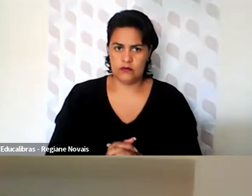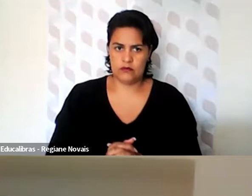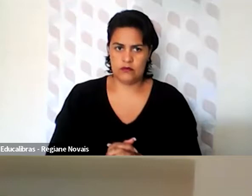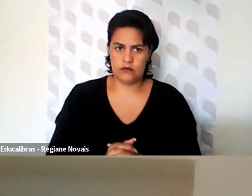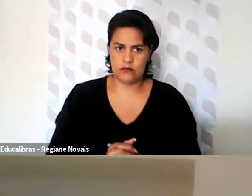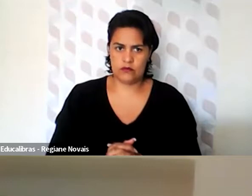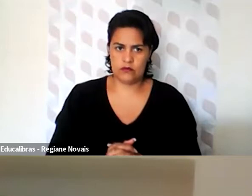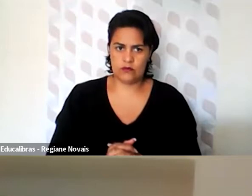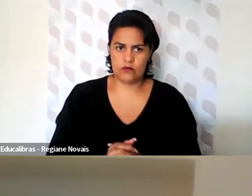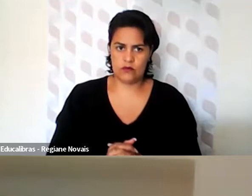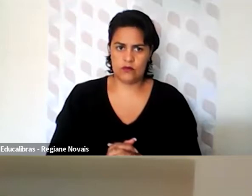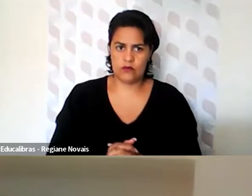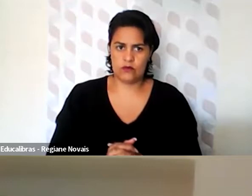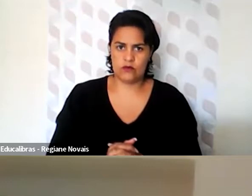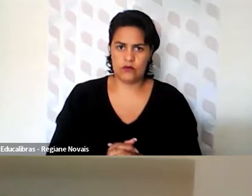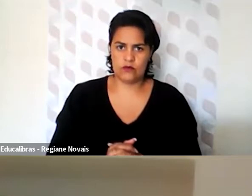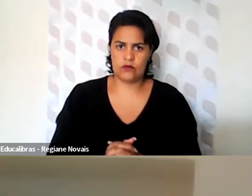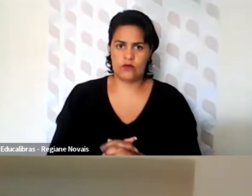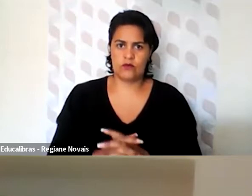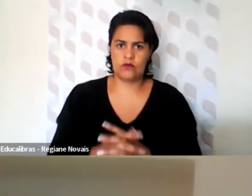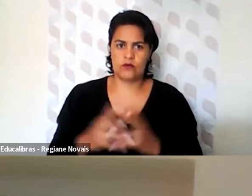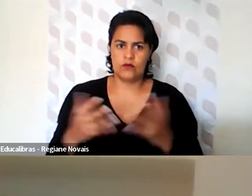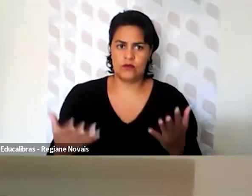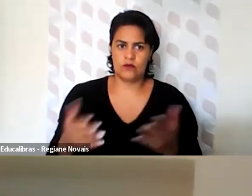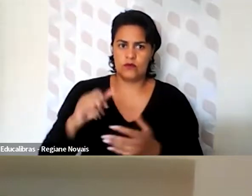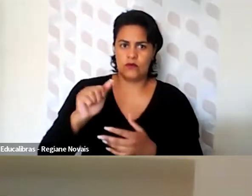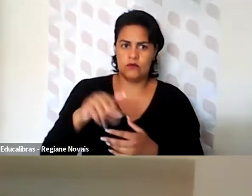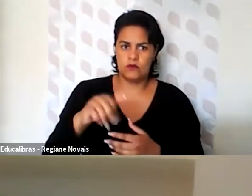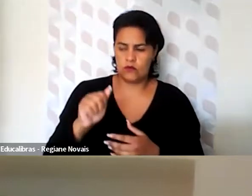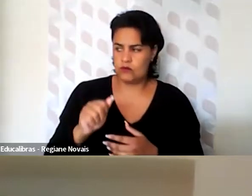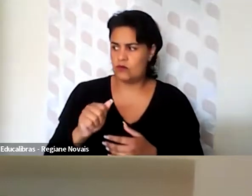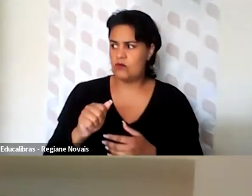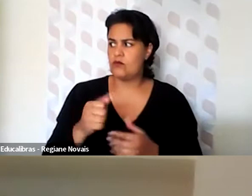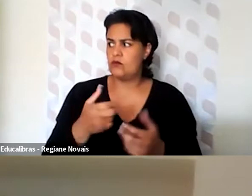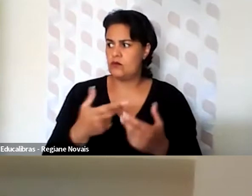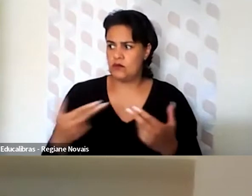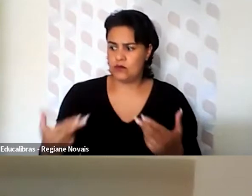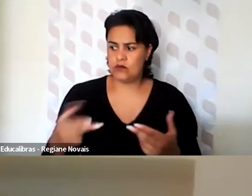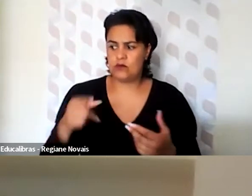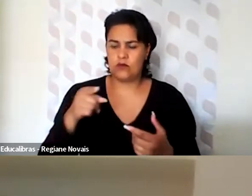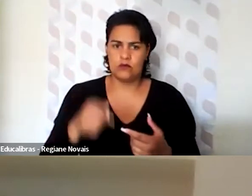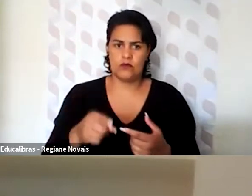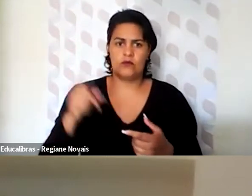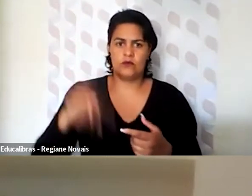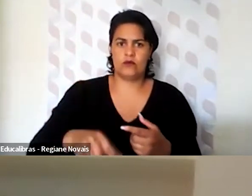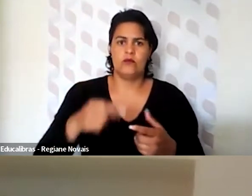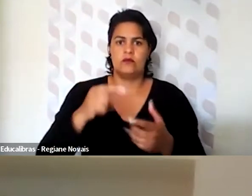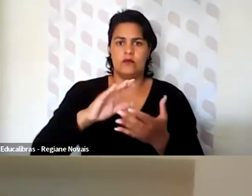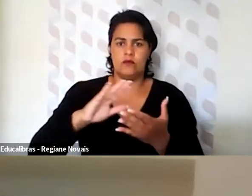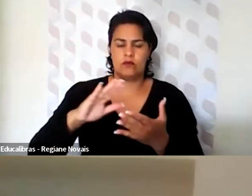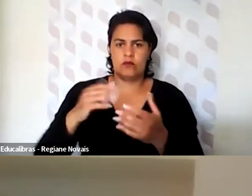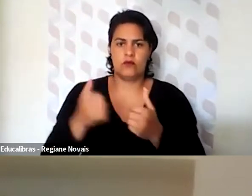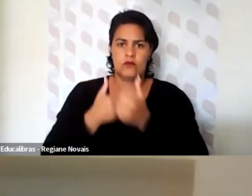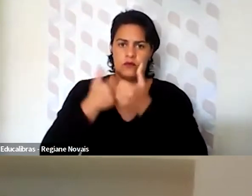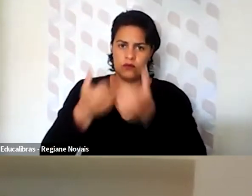estar aqui com a Isabela, com a Ana, que são referências no mundo público, no terceiro setor, no enfrentamento correto